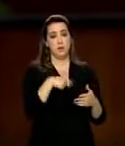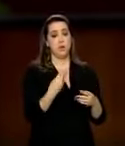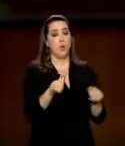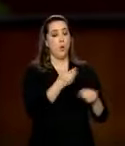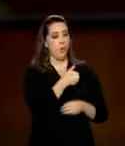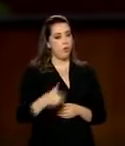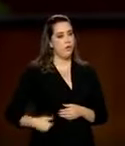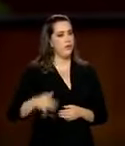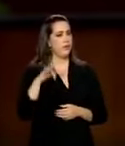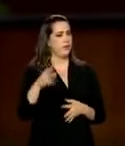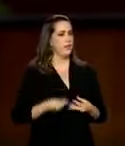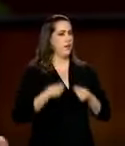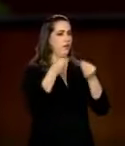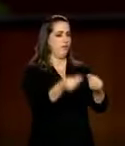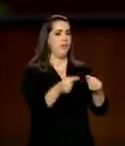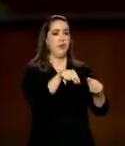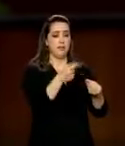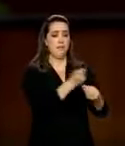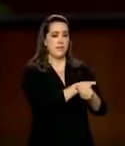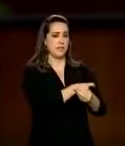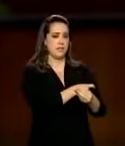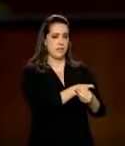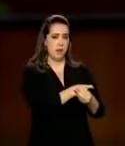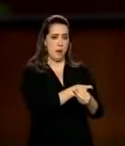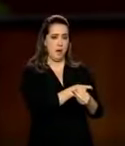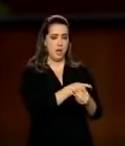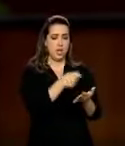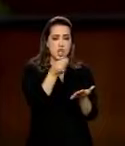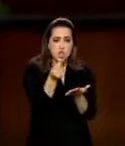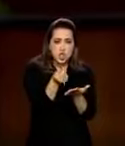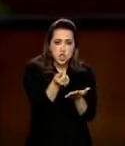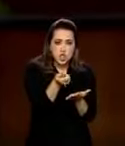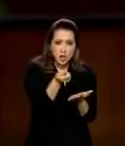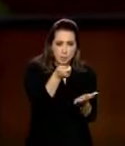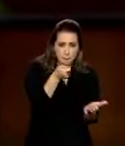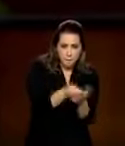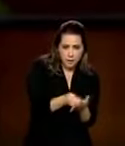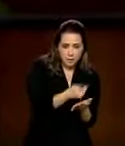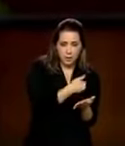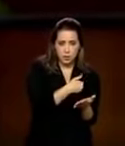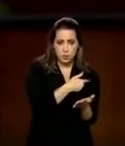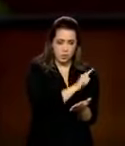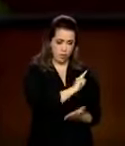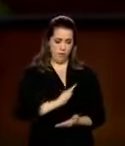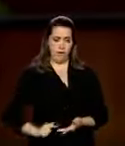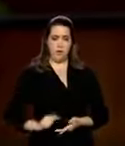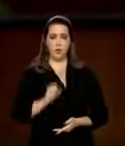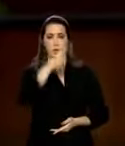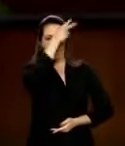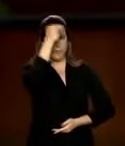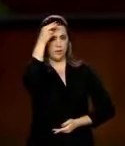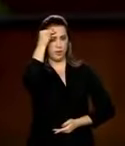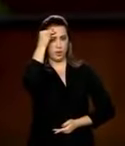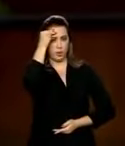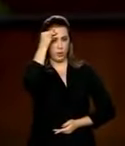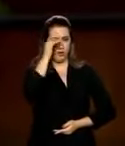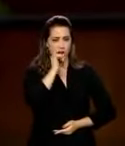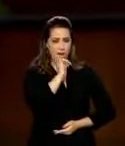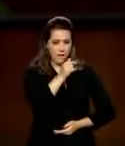governo federal. Não tem um centavo de governador ou prefeito. Governador ou prefeito, a gente ele distribuindo a vacina porque ele conseguiu, está